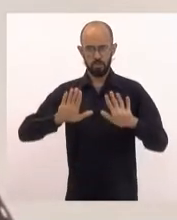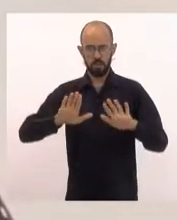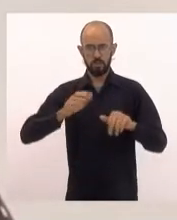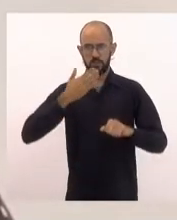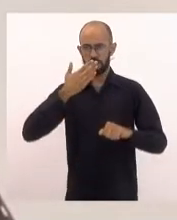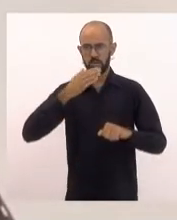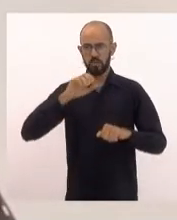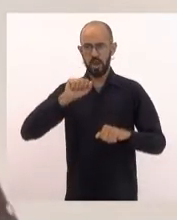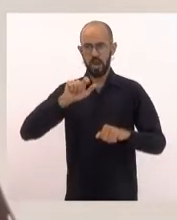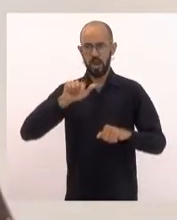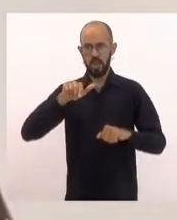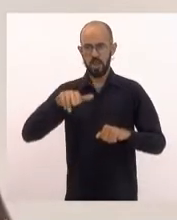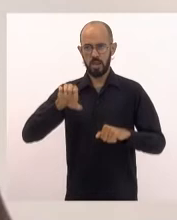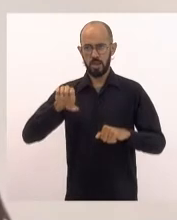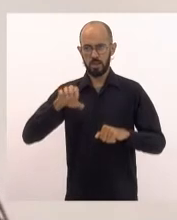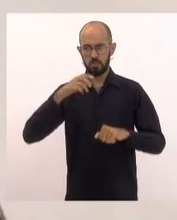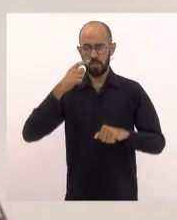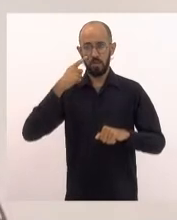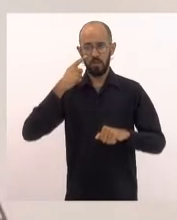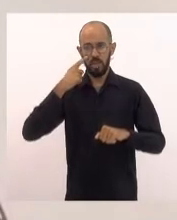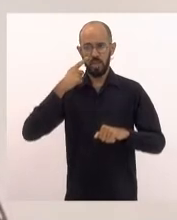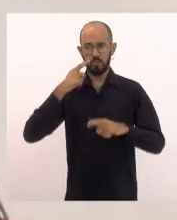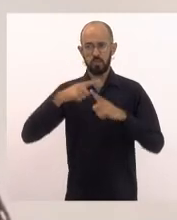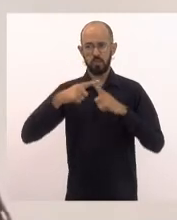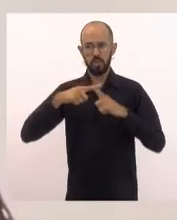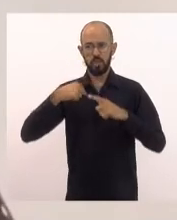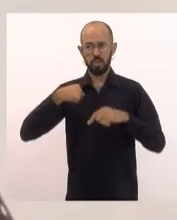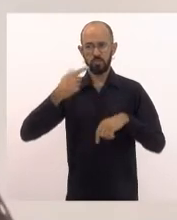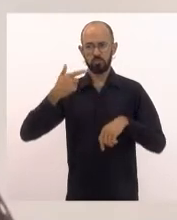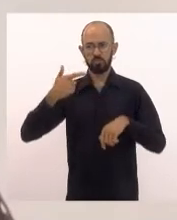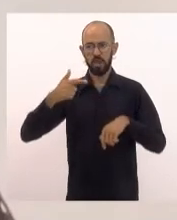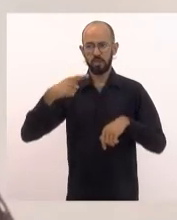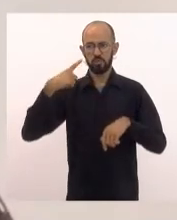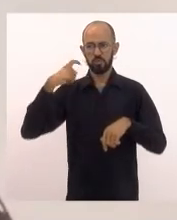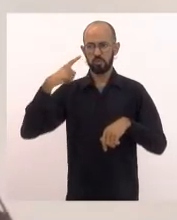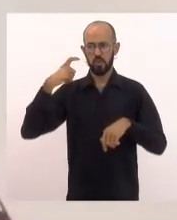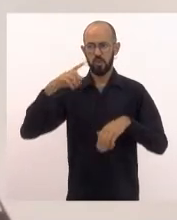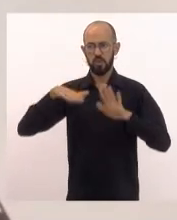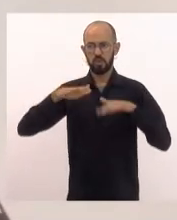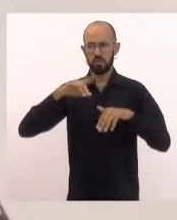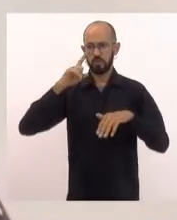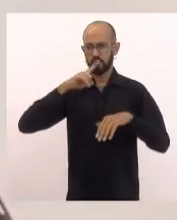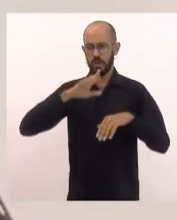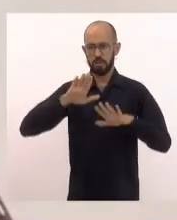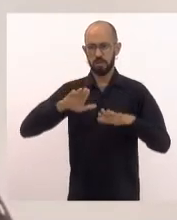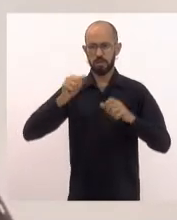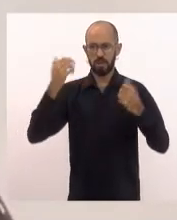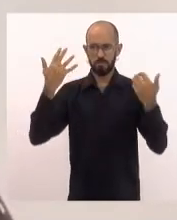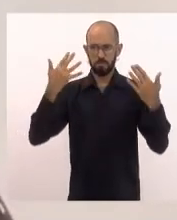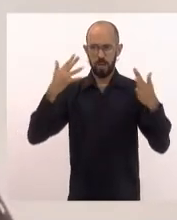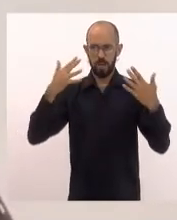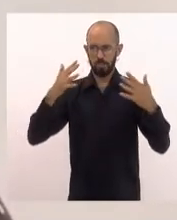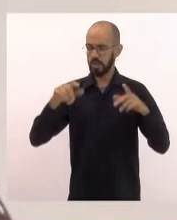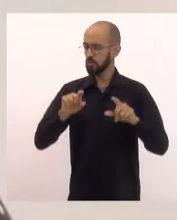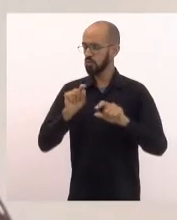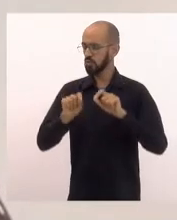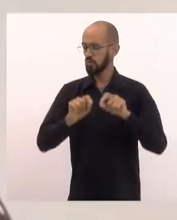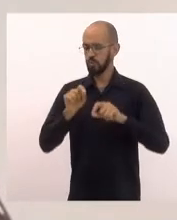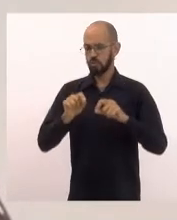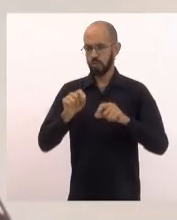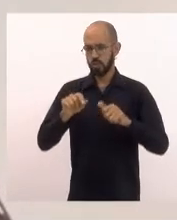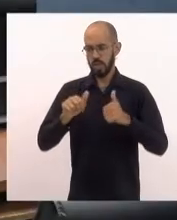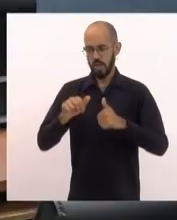uma olhada para ver, porque eu estou sem som e às vezes falha. Mas eu quero parabenizar a condução do nosso